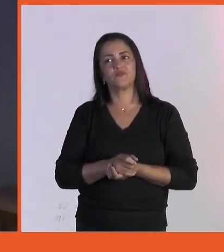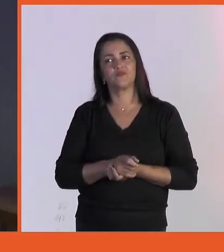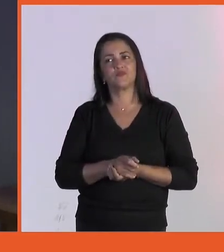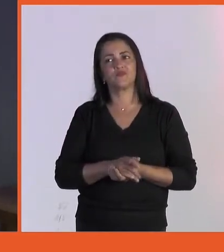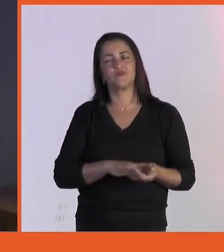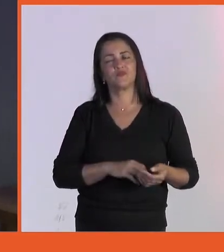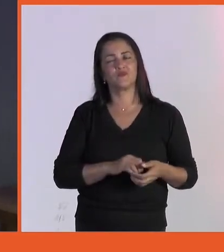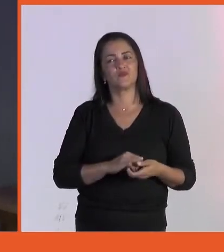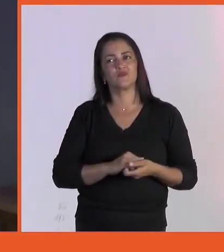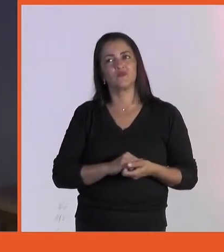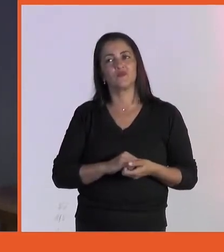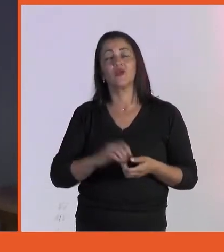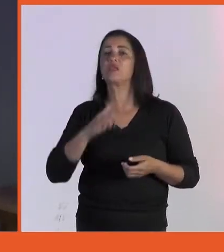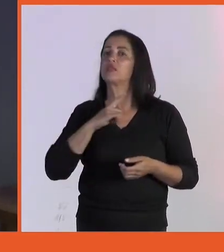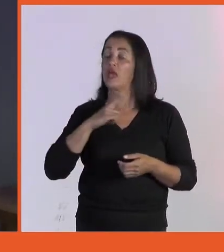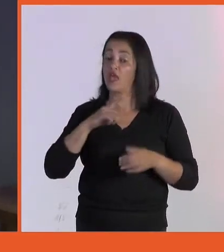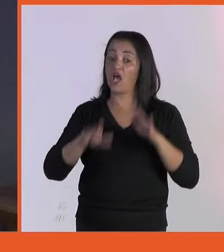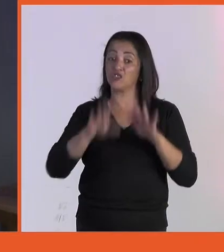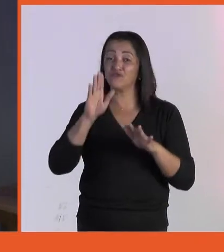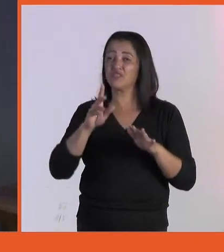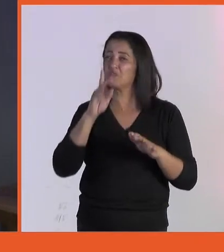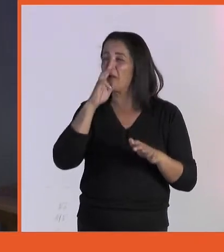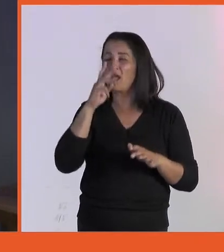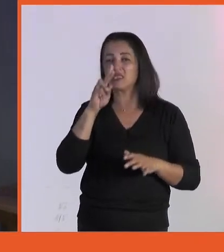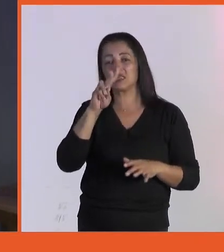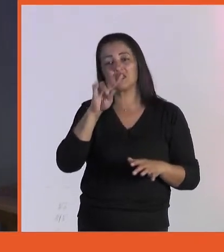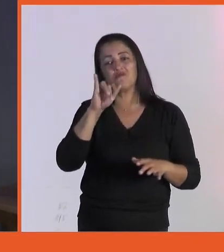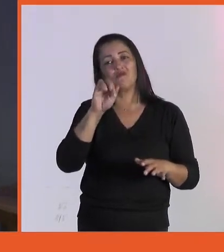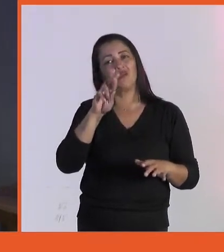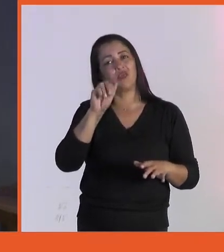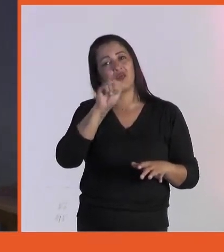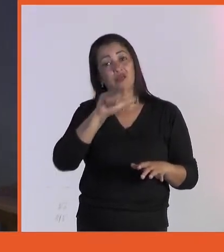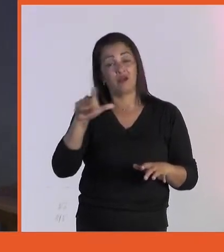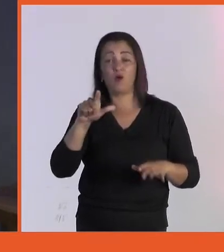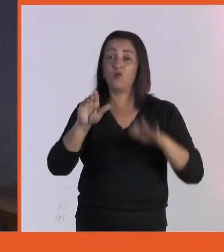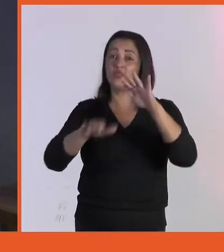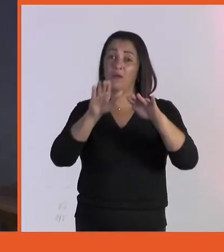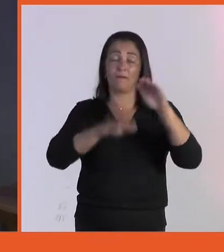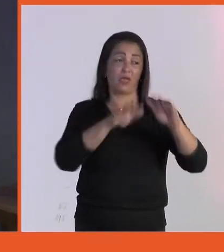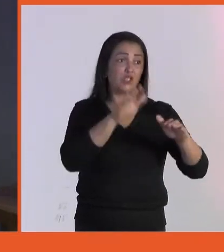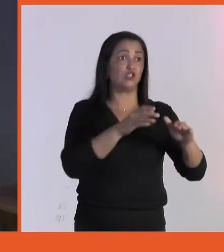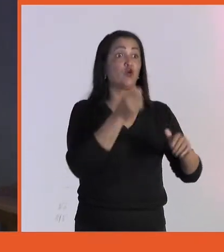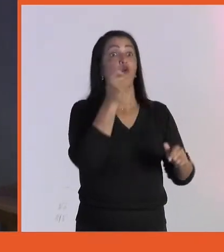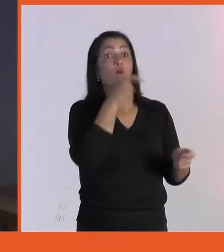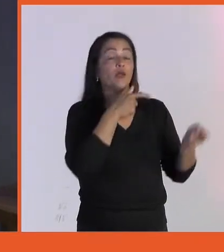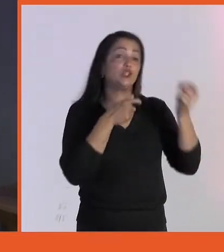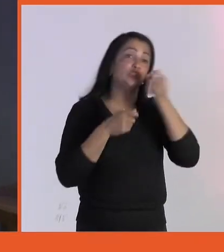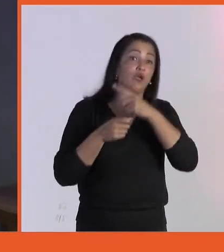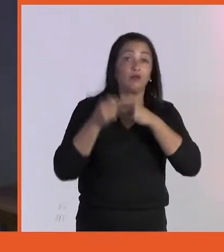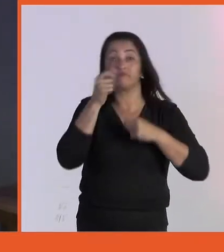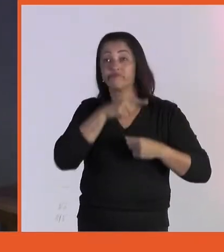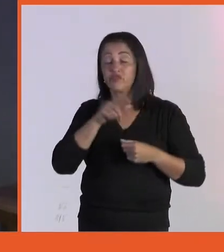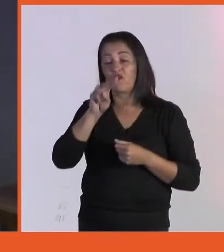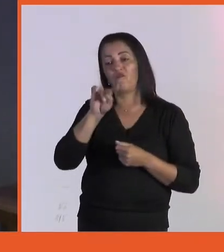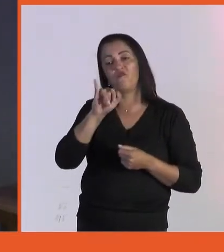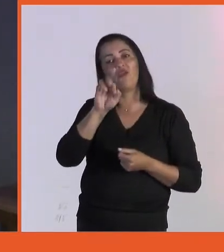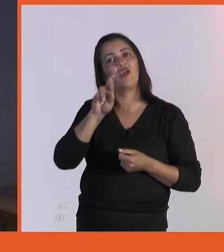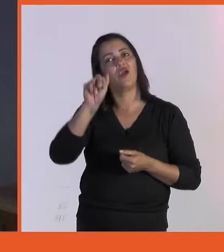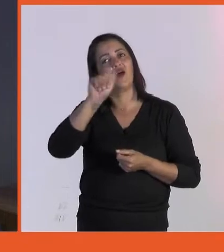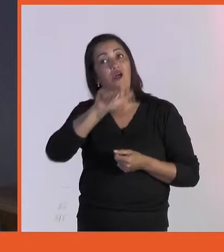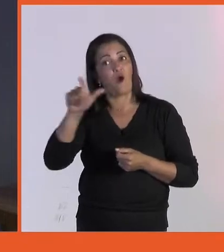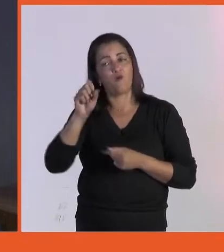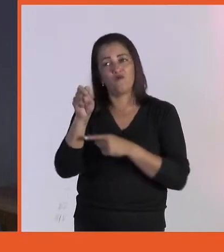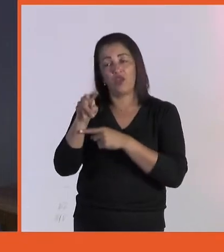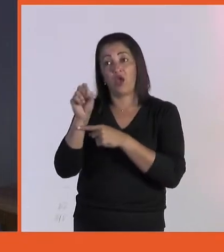especificamente por conta de um viral, né? Eu acho que todo criador de conteúdo diante de um viral, ele tem que se comportar da seguinte maneira. Ok,